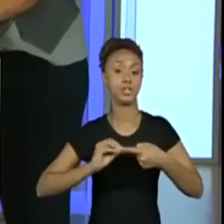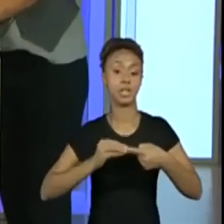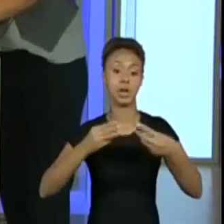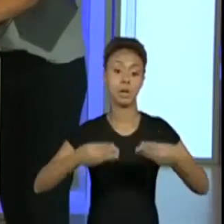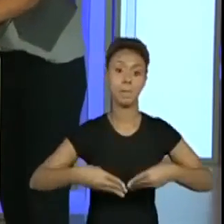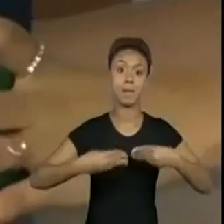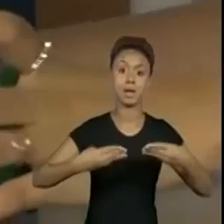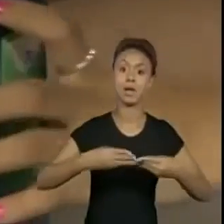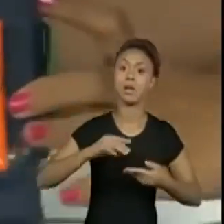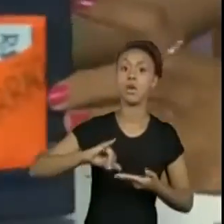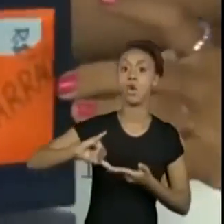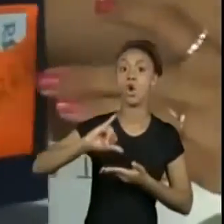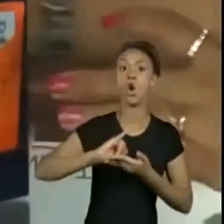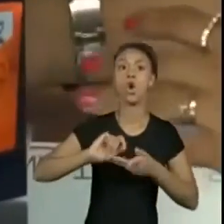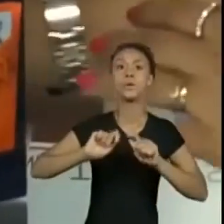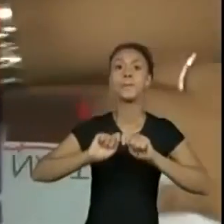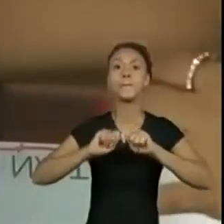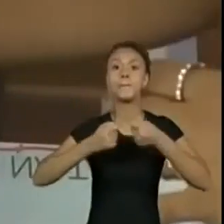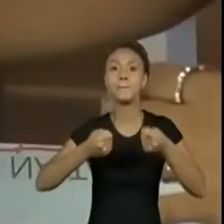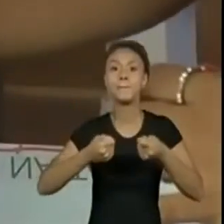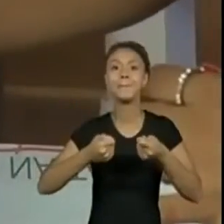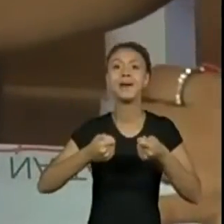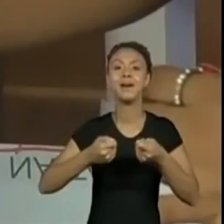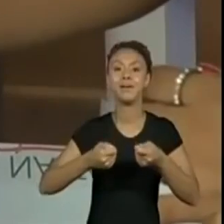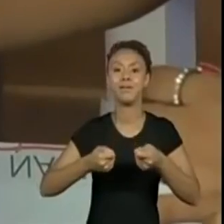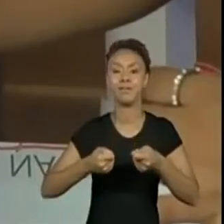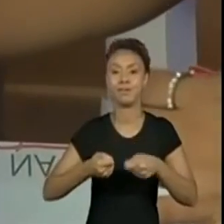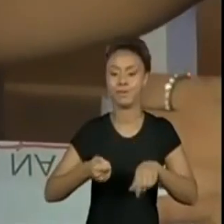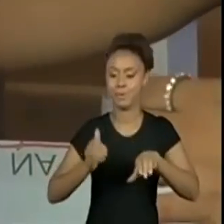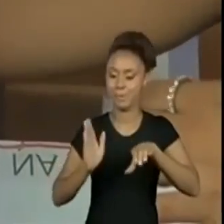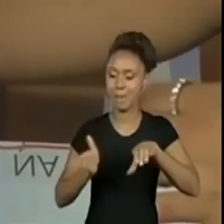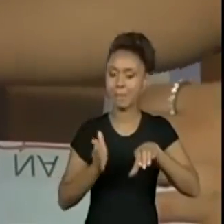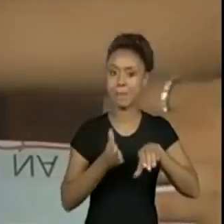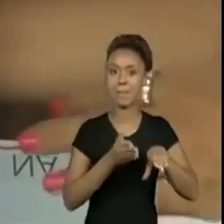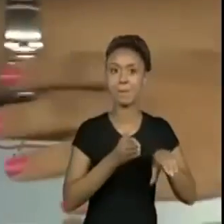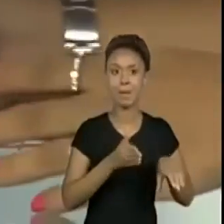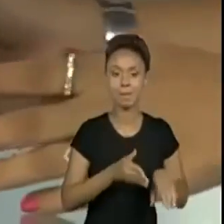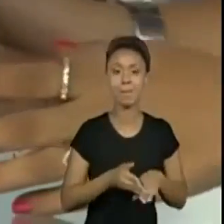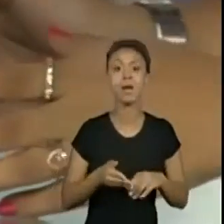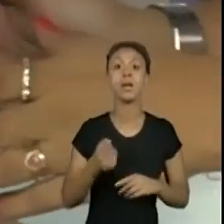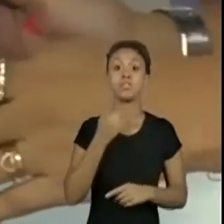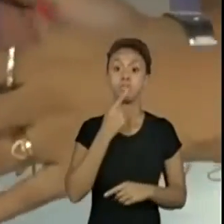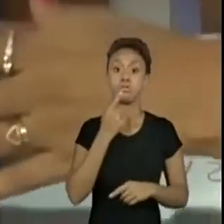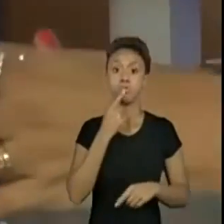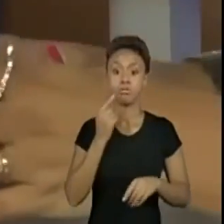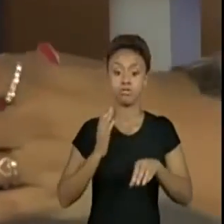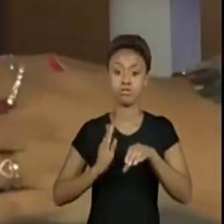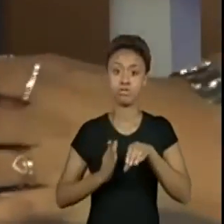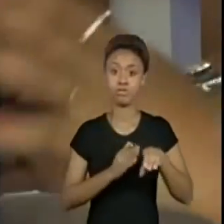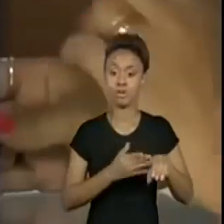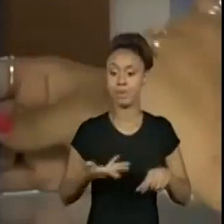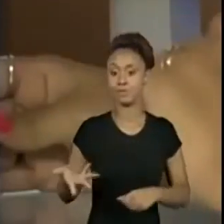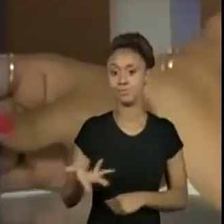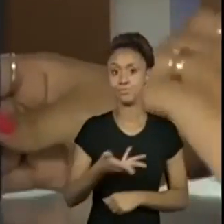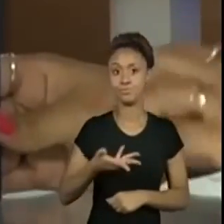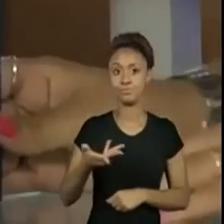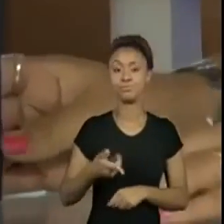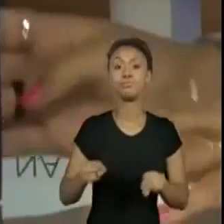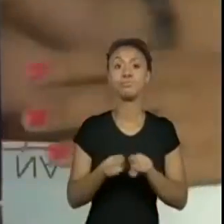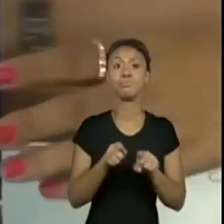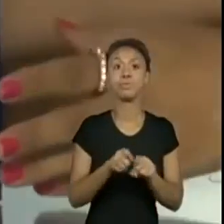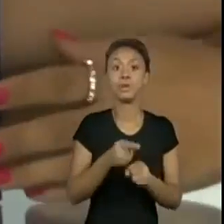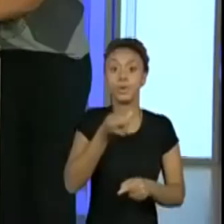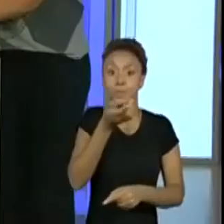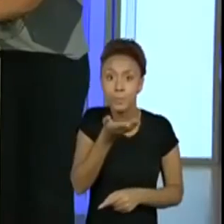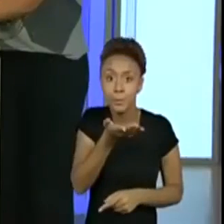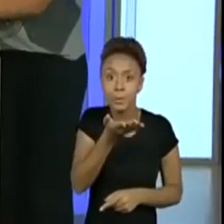de forma e, vamos ver, molho de tomate e farinha. Isso. São esses 8 produtos, né, professora?